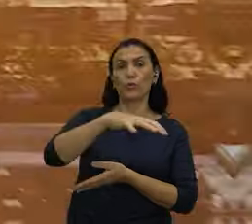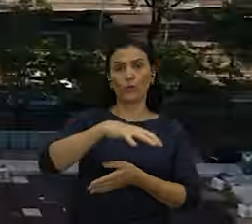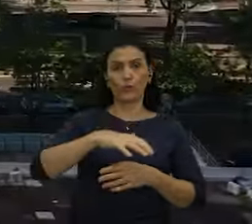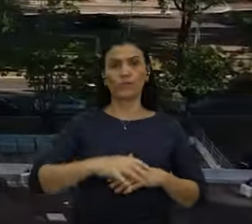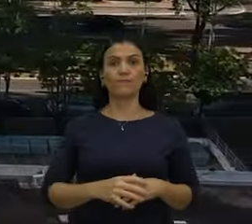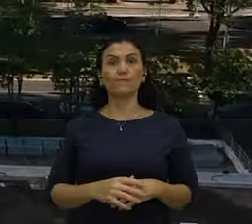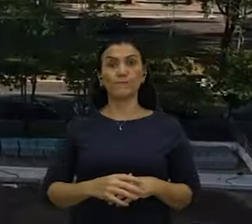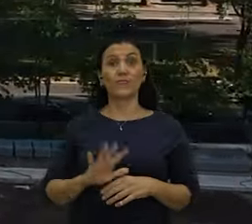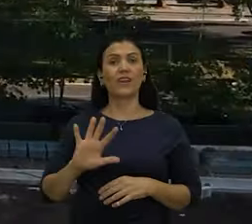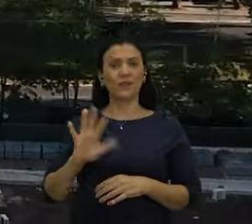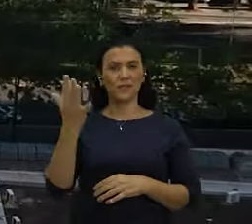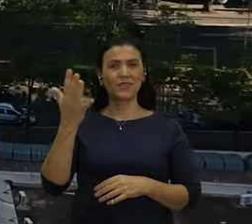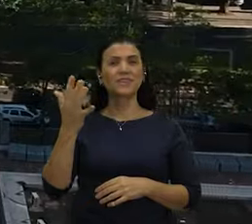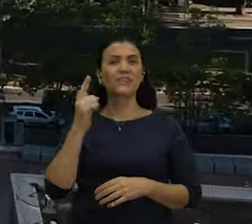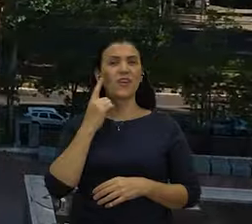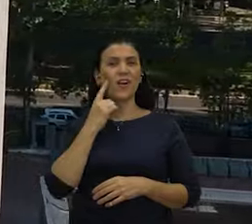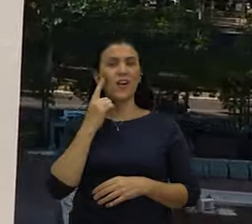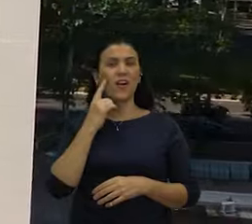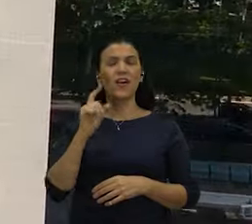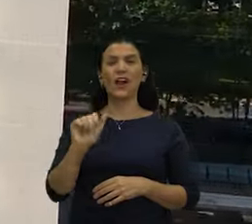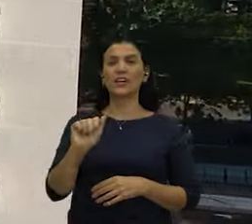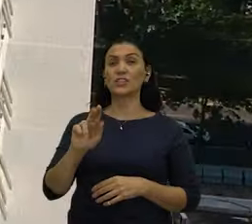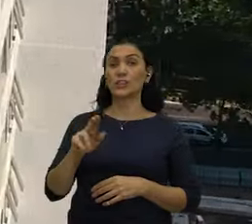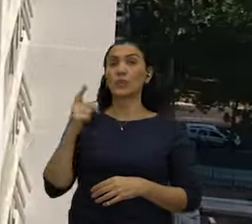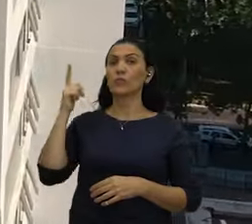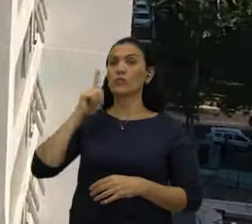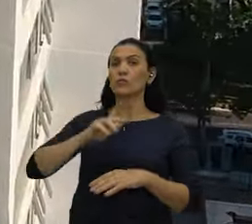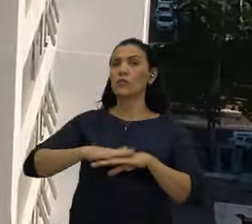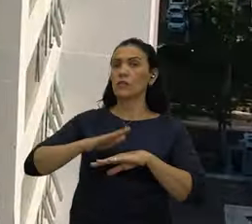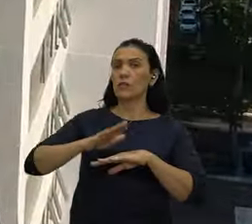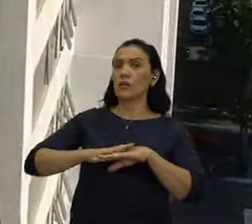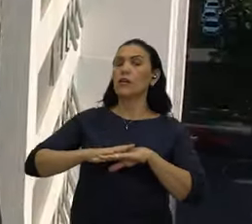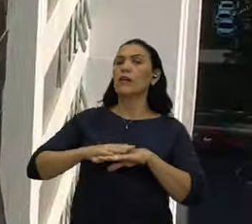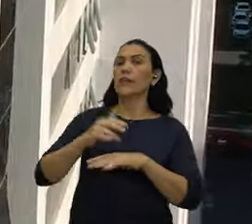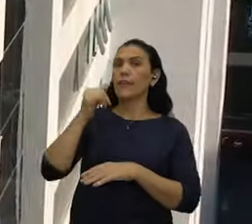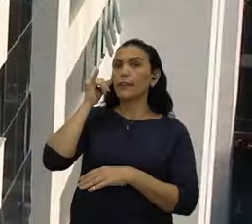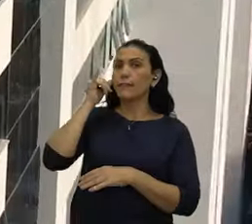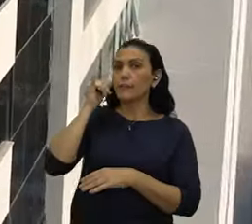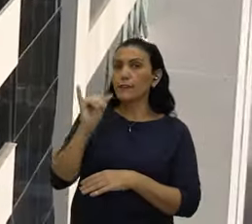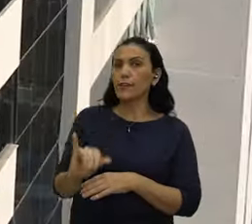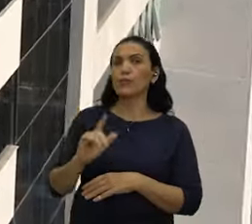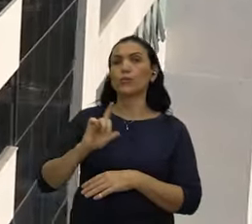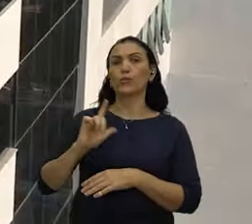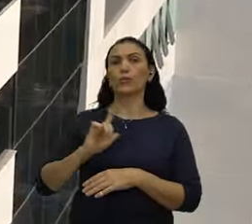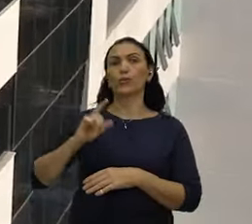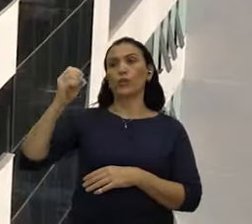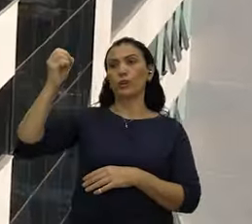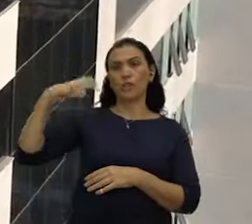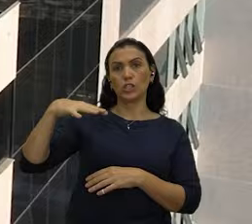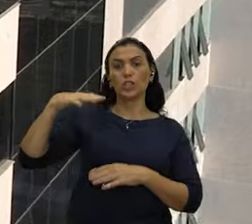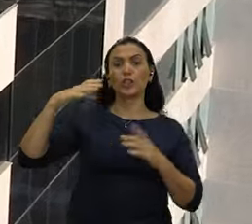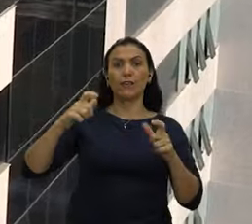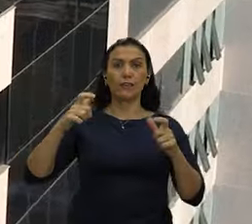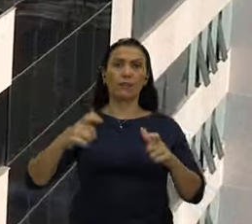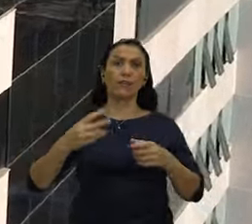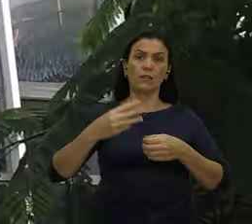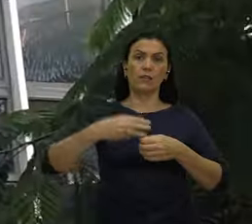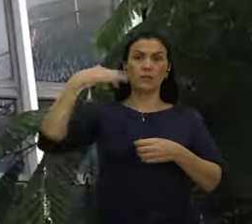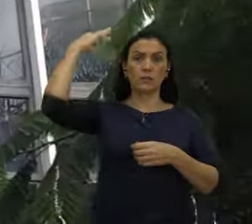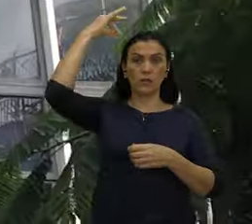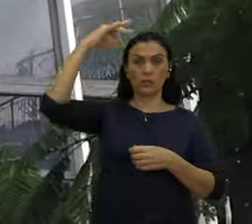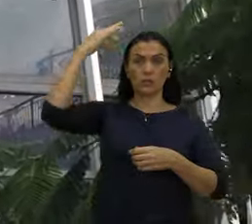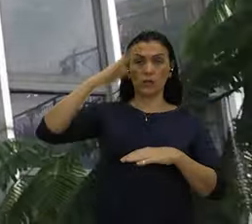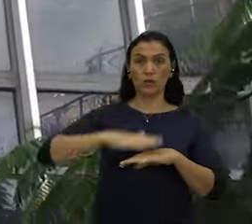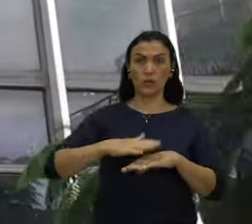áreas. Foi exatamente isso que aconteceu. A Advocacia Geral da União evitou um reajuste maior nas tarifas de energia do Espírito Santo.